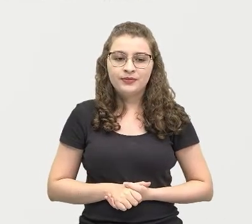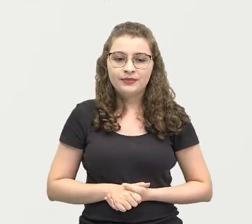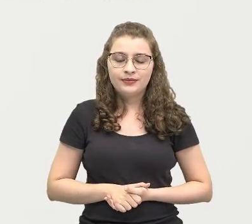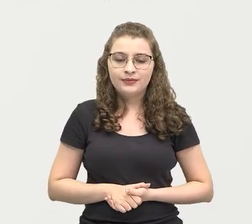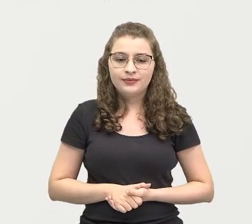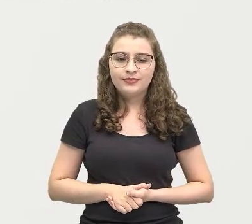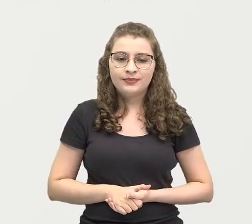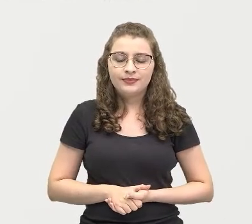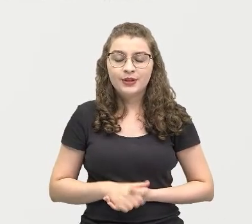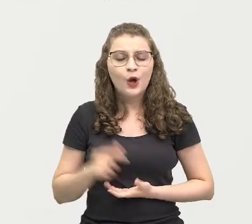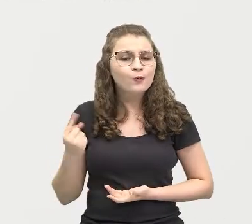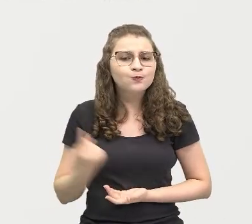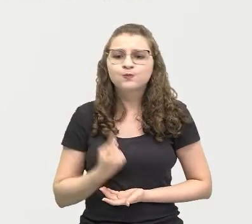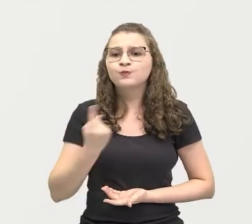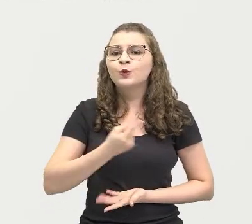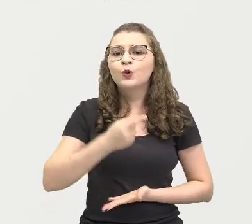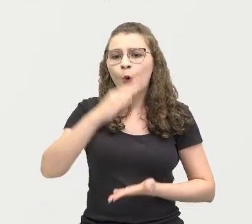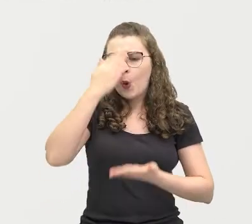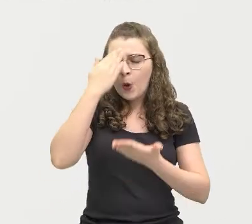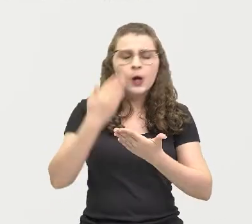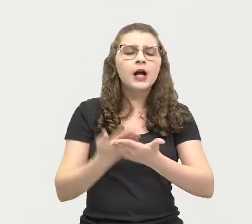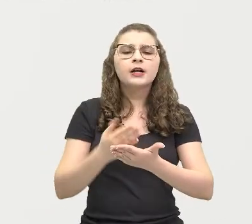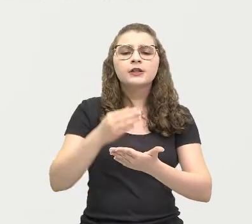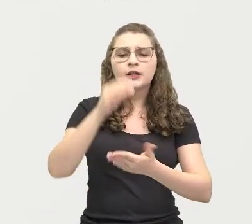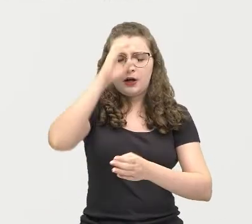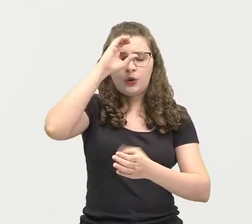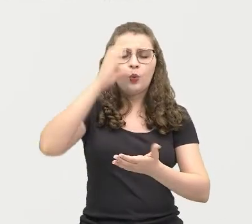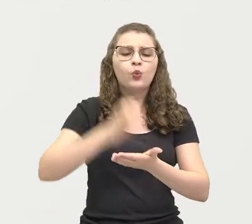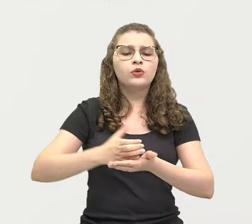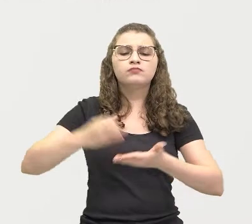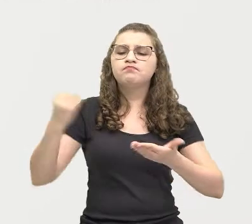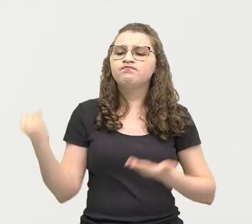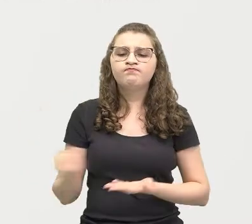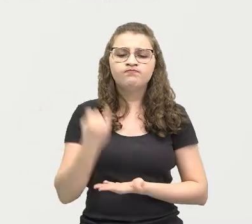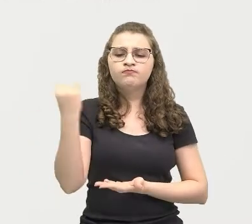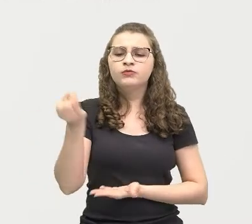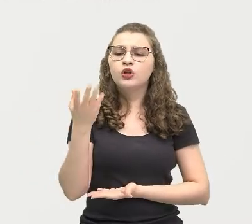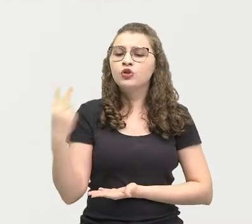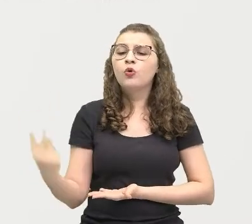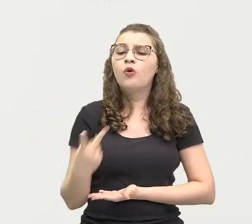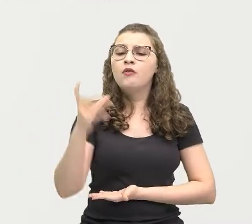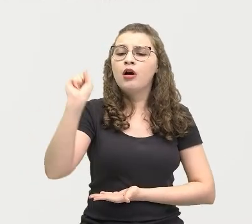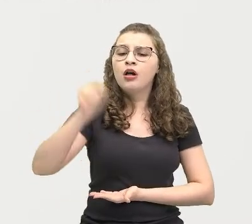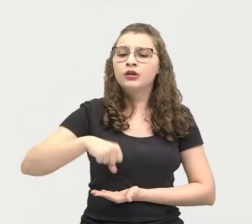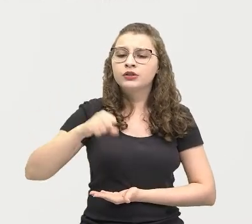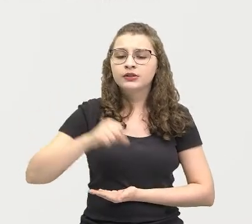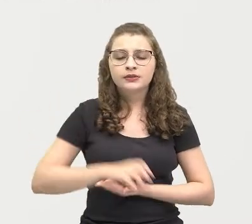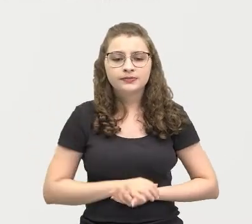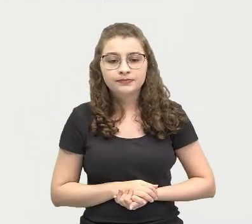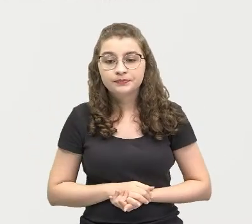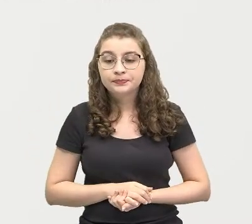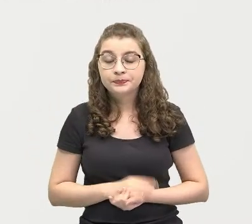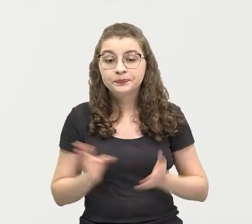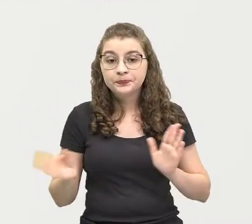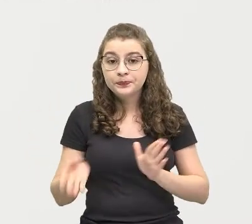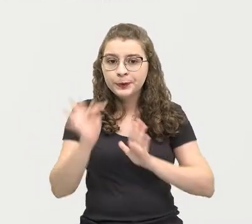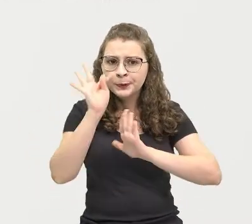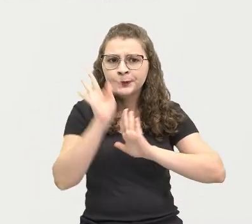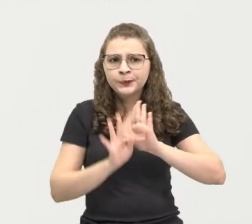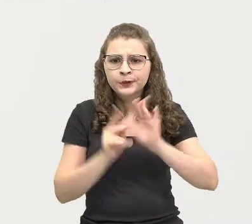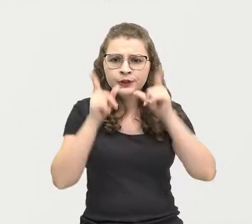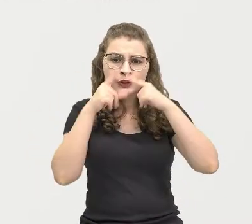a única forma de conhecimento válido. Então a formação dele é positivista. No próprio texto dele nós vamos analisar